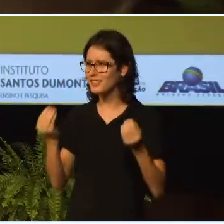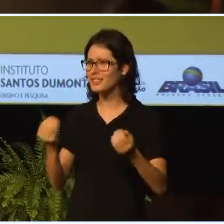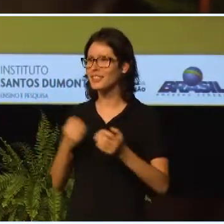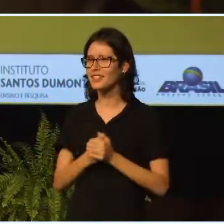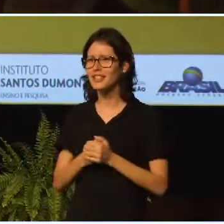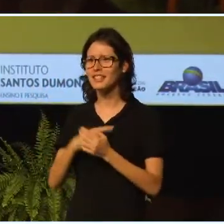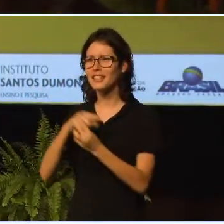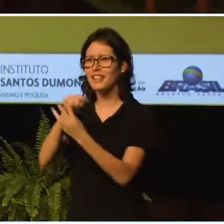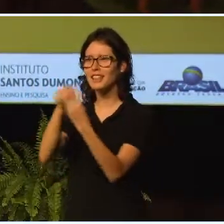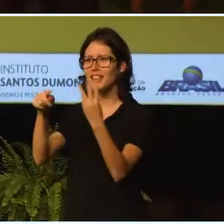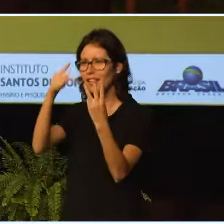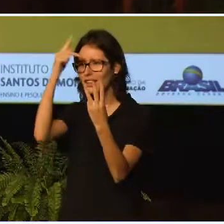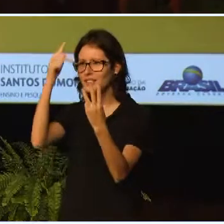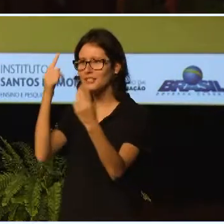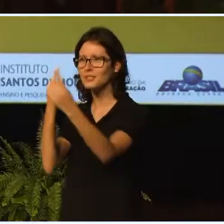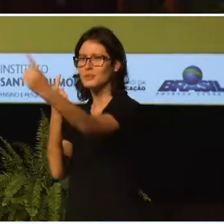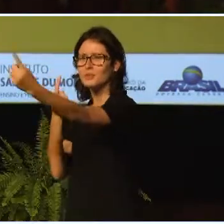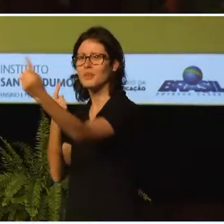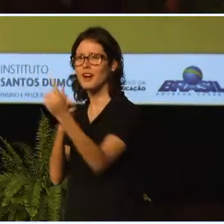Tem 3 pessoas.